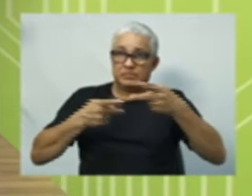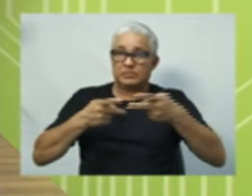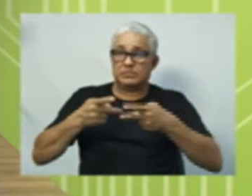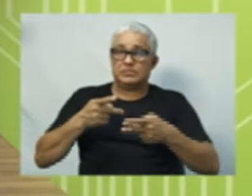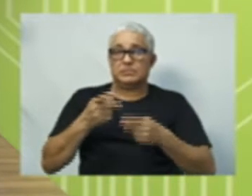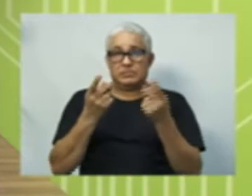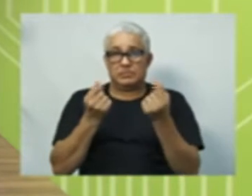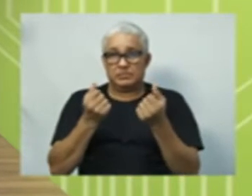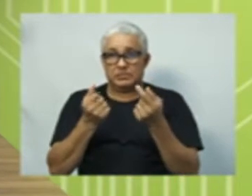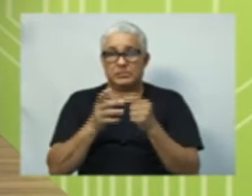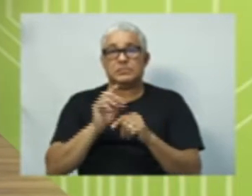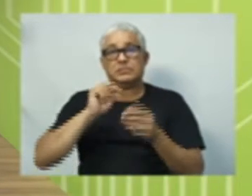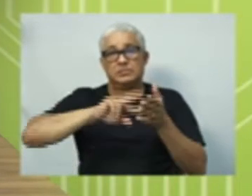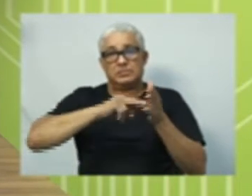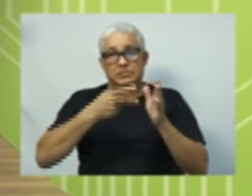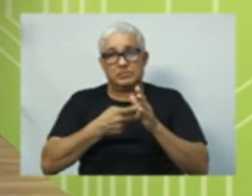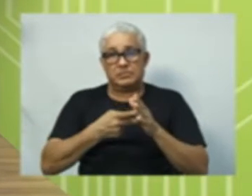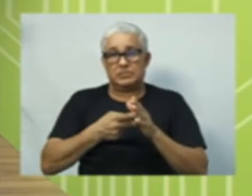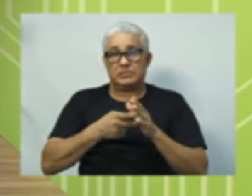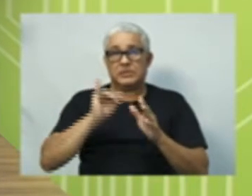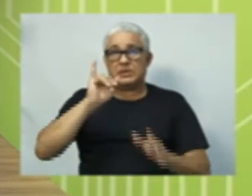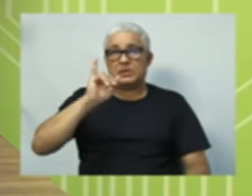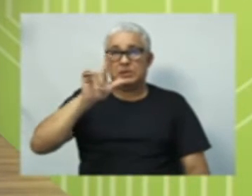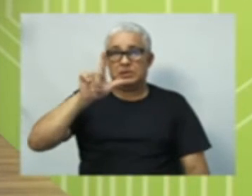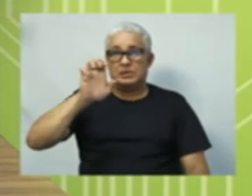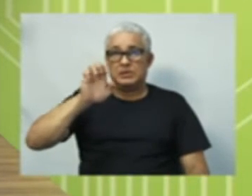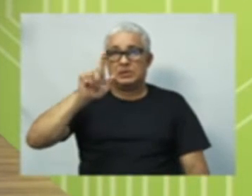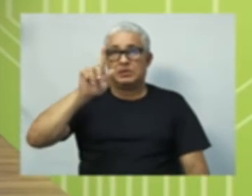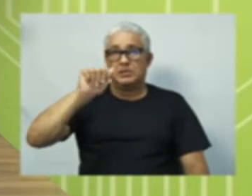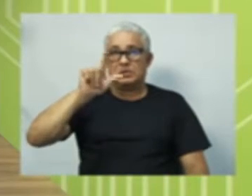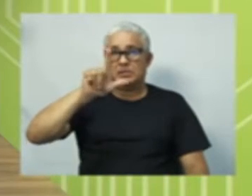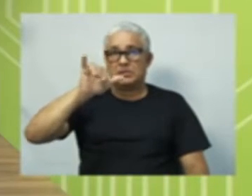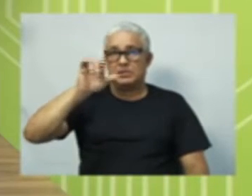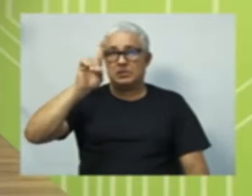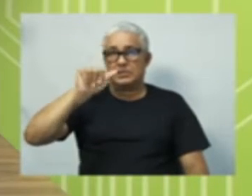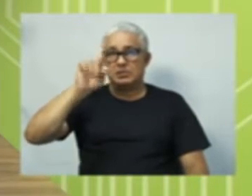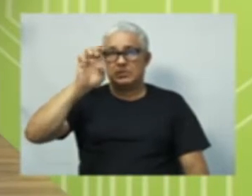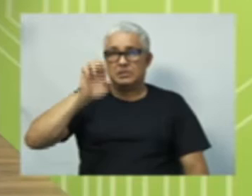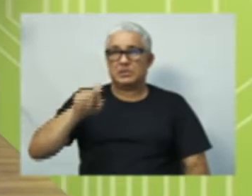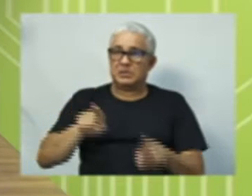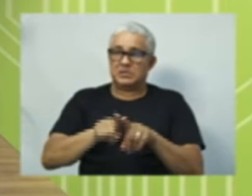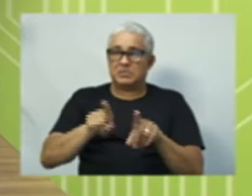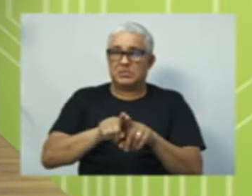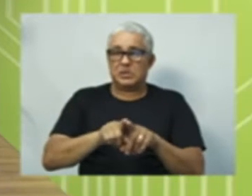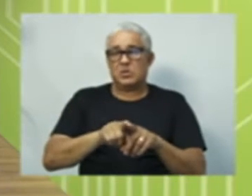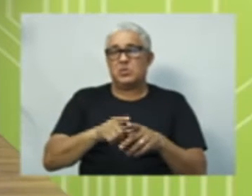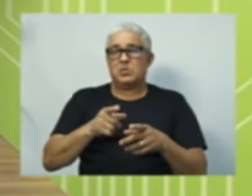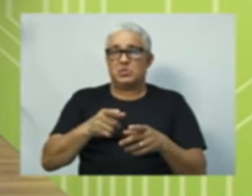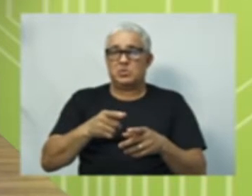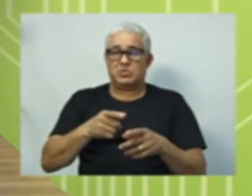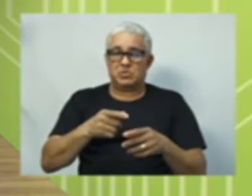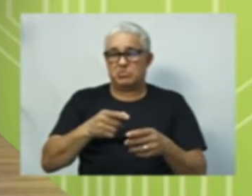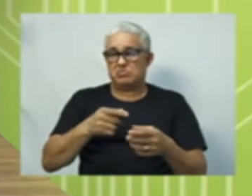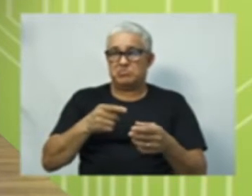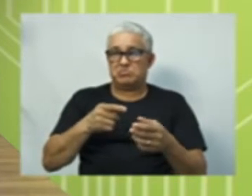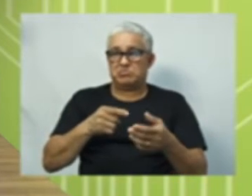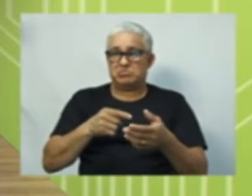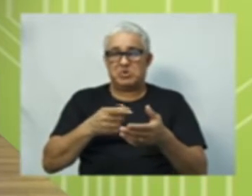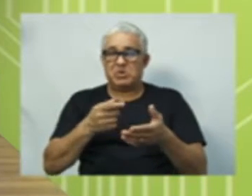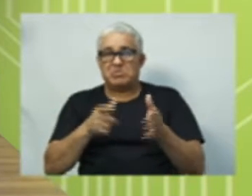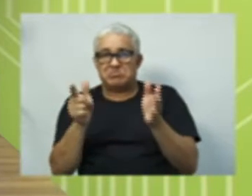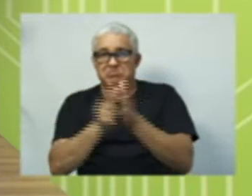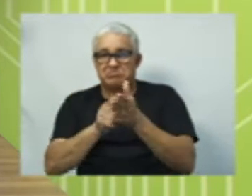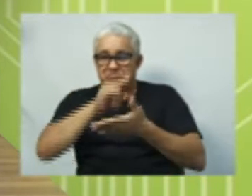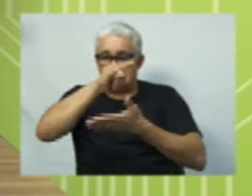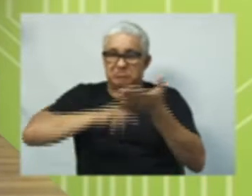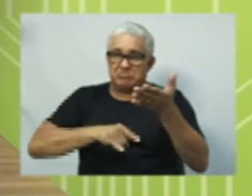refere a fazer ilegalidade, não se refere a fazer nota fiscal falsa, esqueminhas brasileiros. Não é